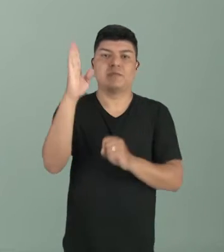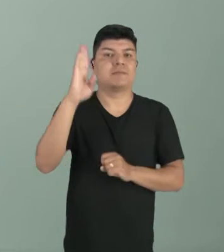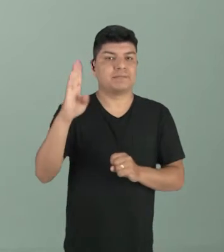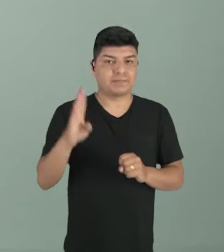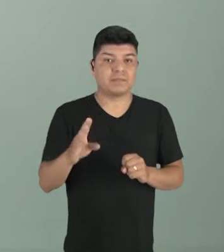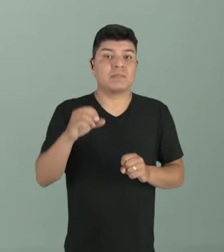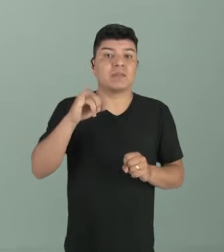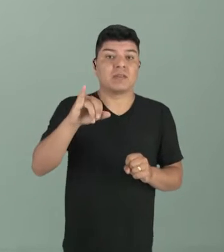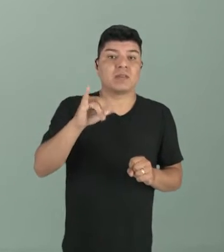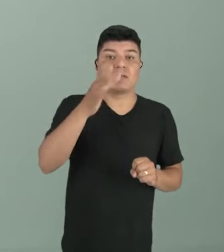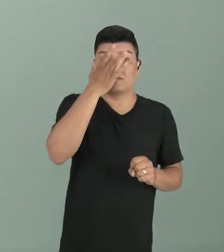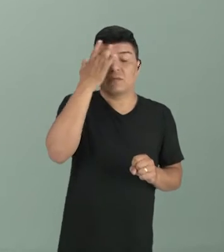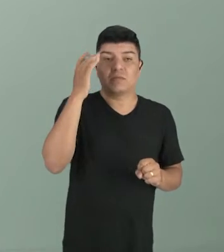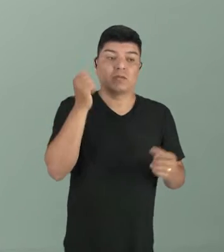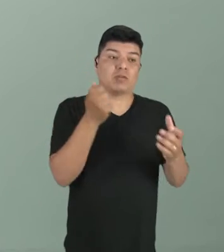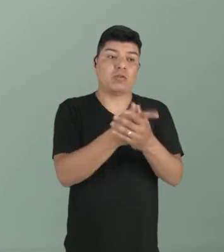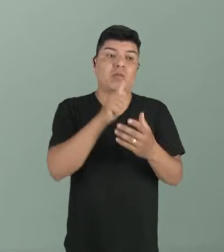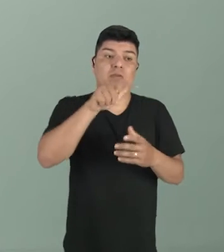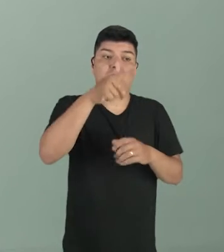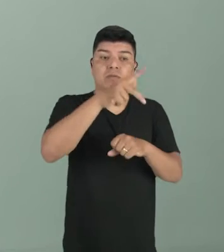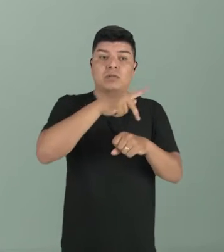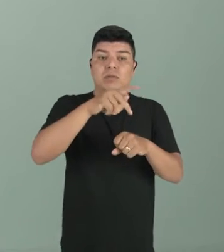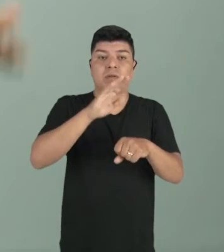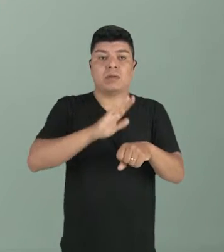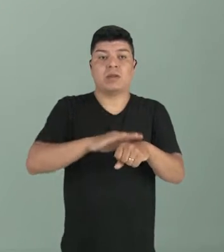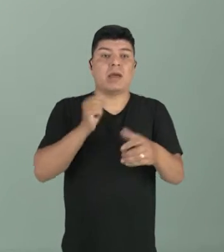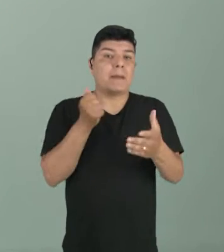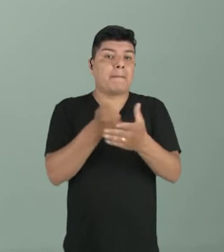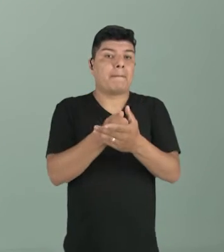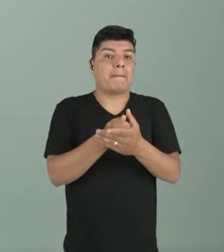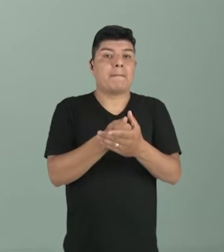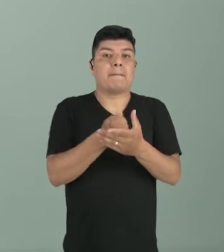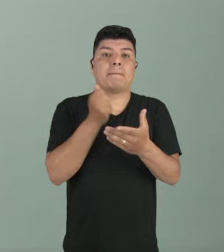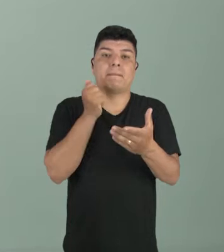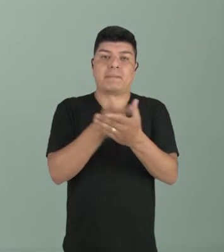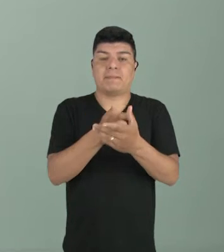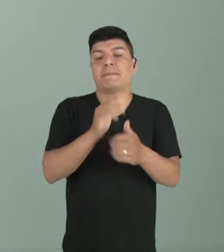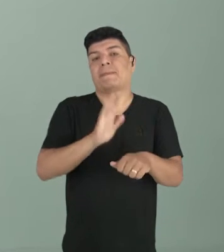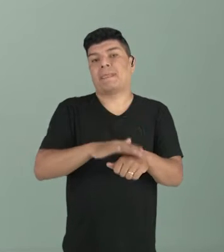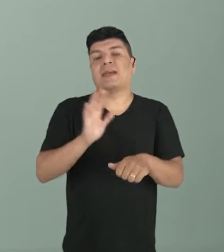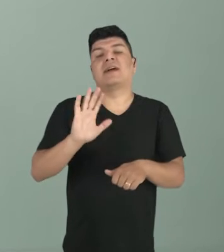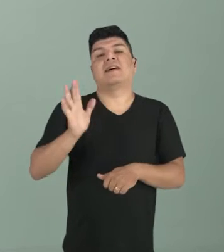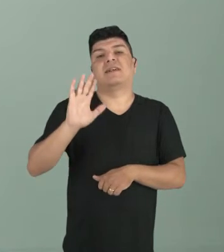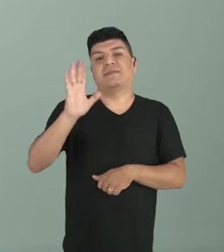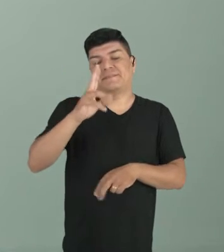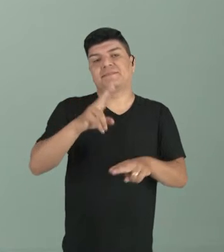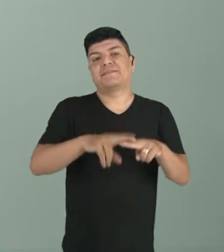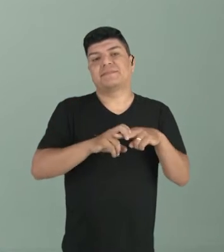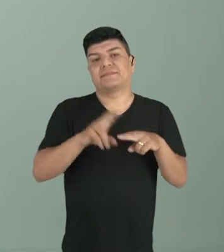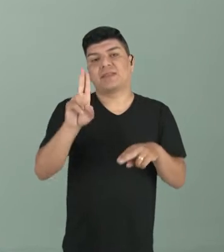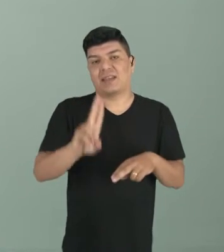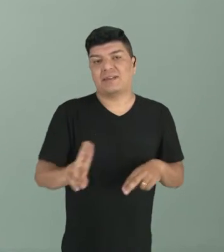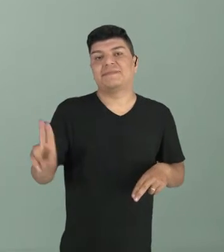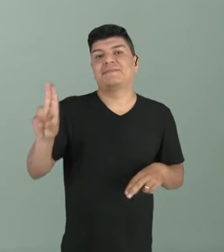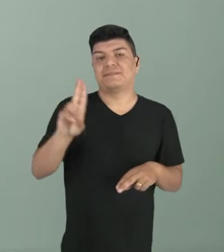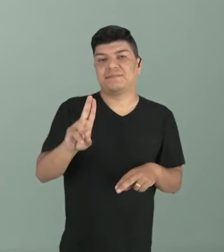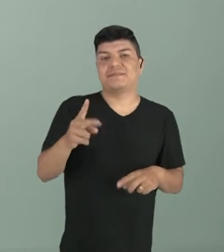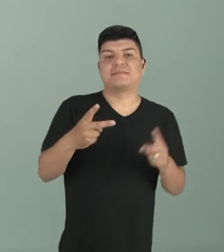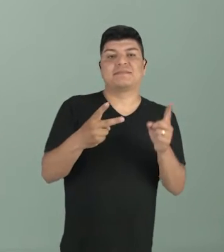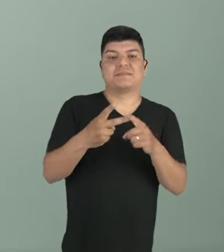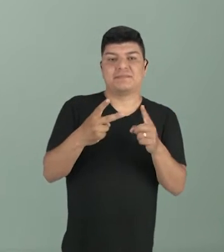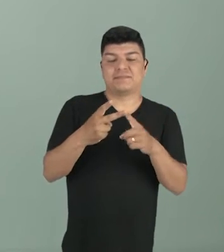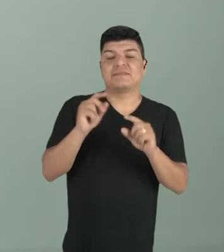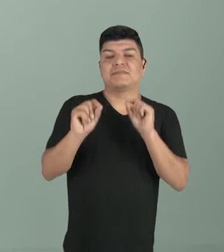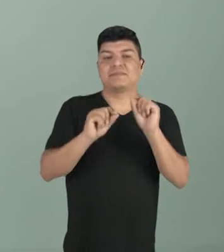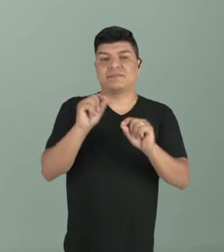Então, se alguém quisesse comprar produtos de fora, ele ia pagar mais caro, então era melhor comprar aqui mesmo. Então, eles utilizaram, a marca aí do segundo